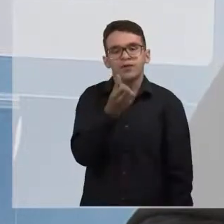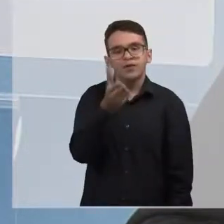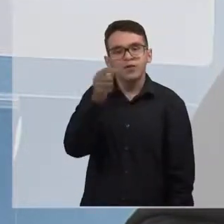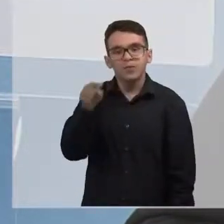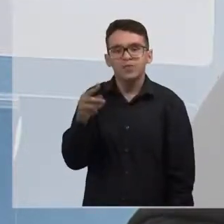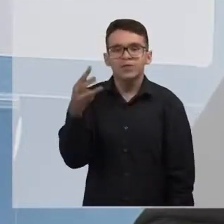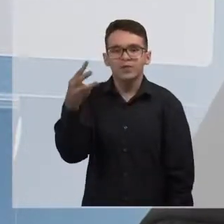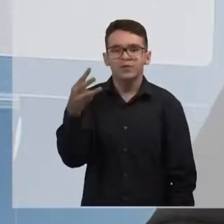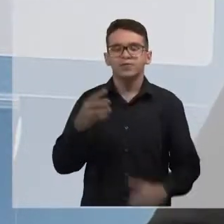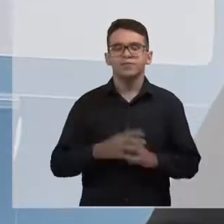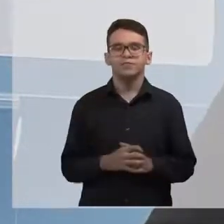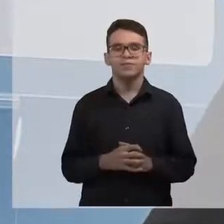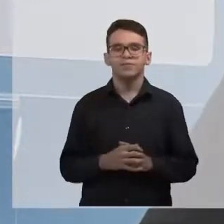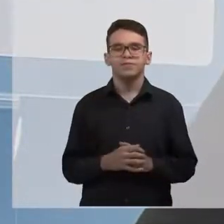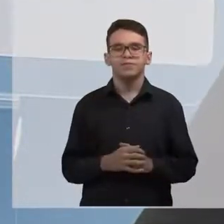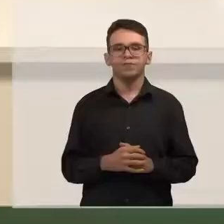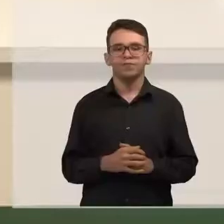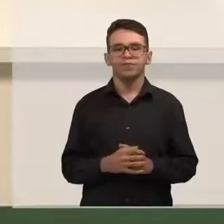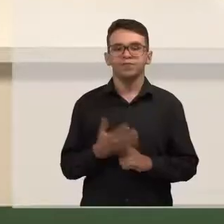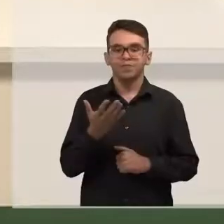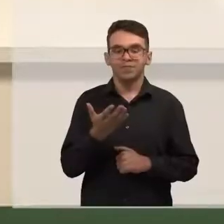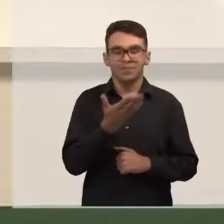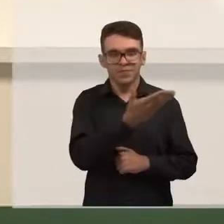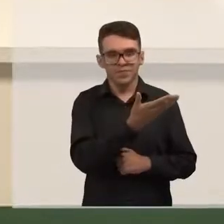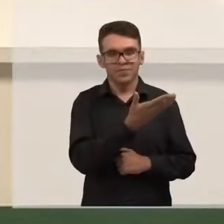61.3. Luiz,